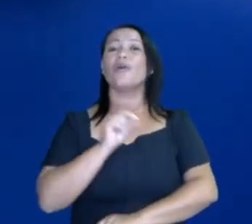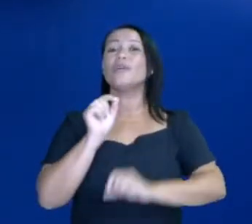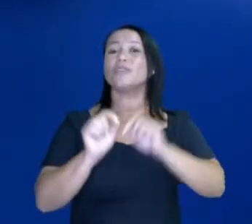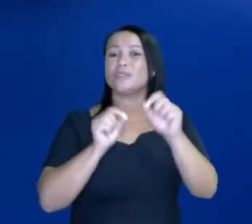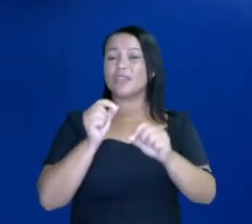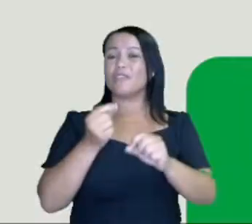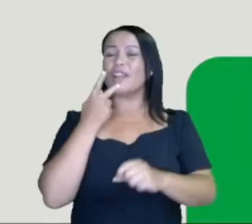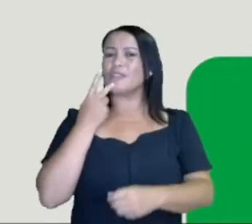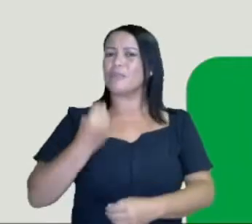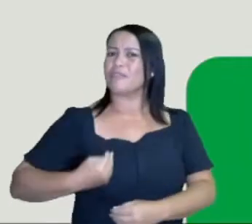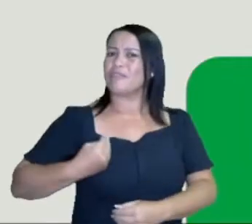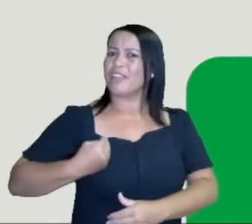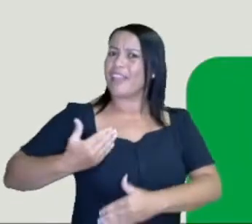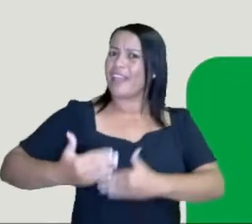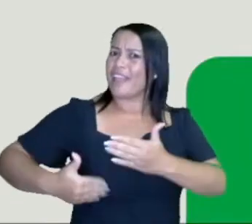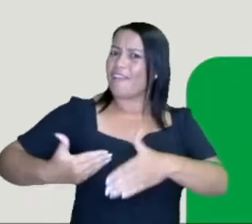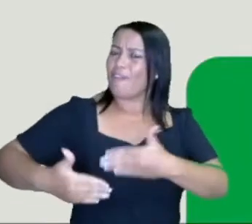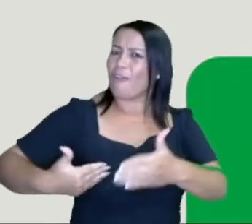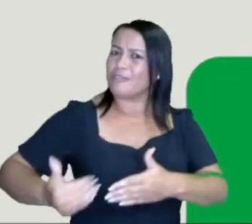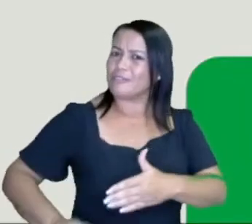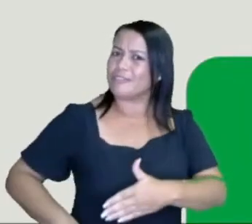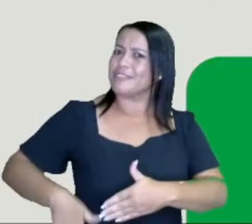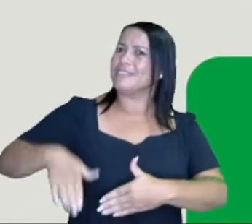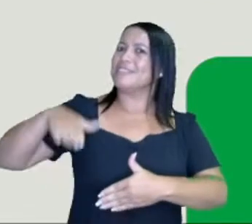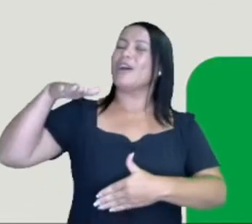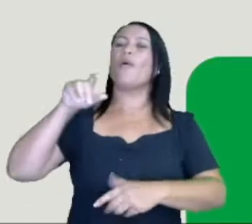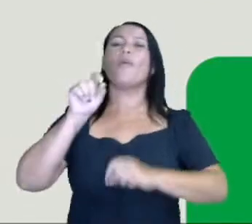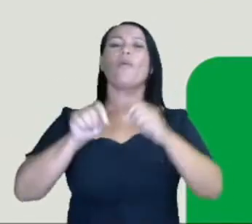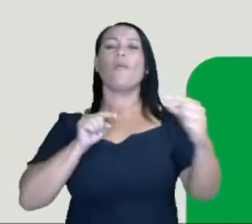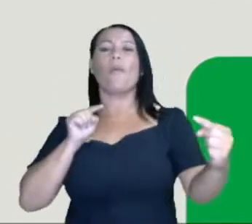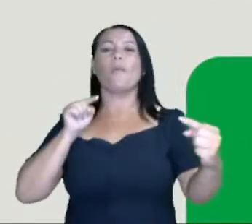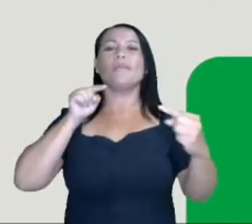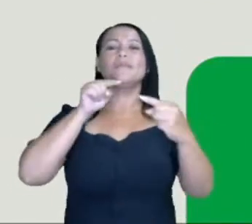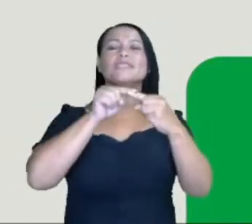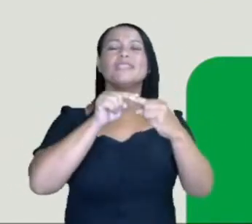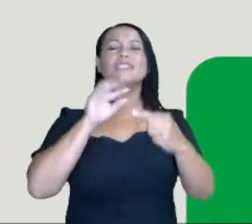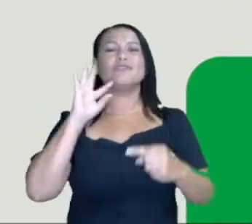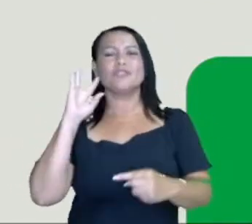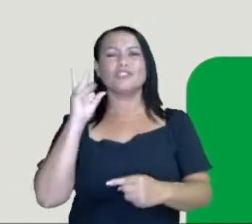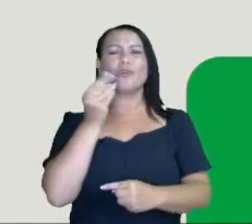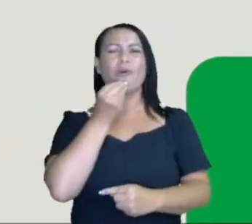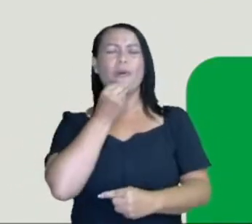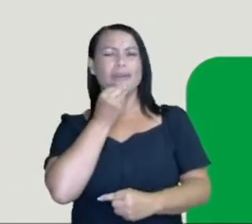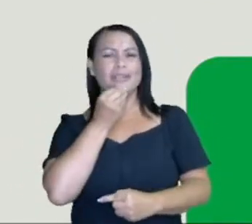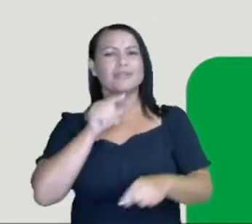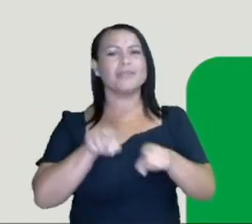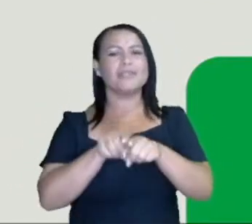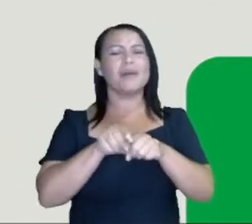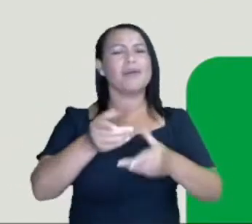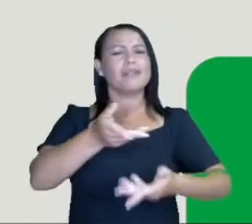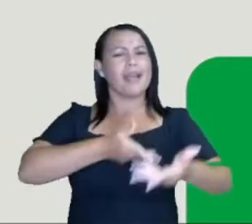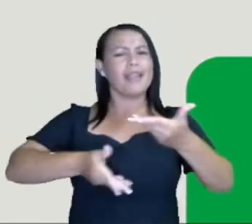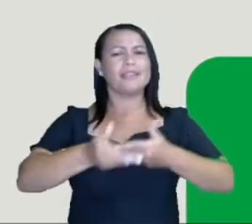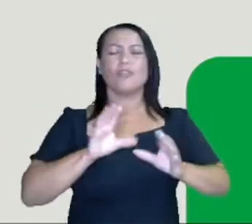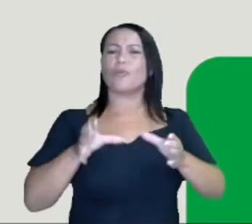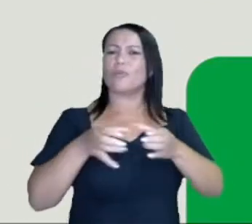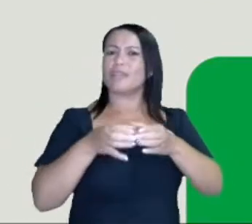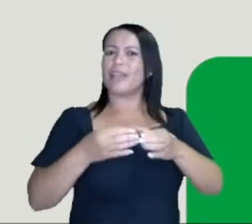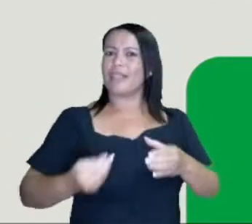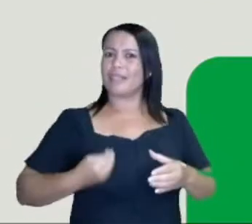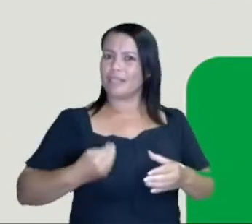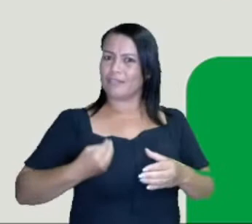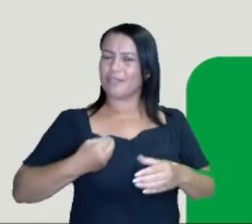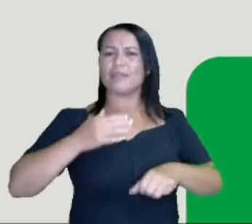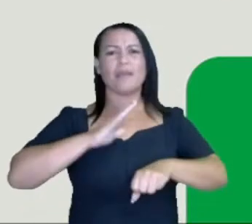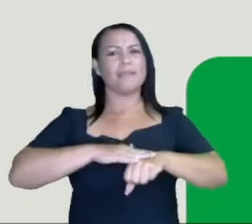e evolução, com o objetivo de conhecimento de ter como a célula como unidade de vida e a habilidade